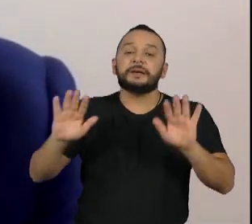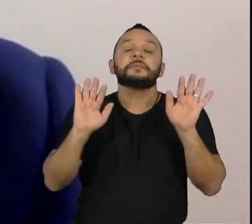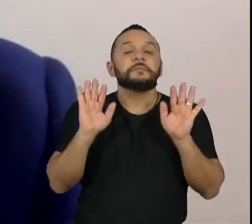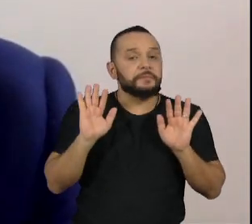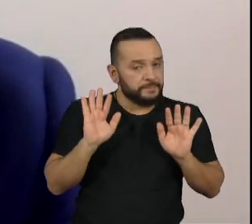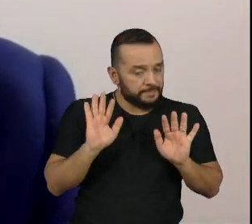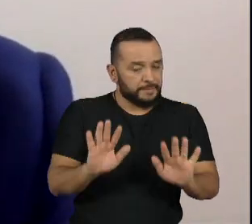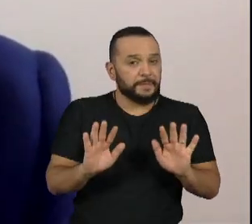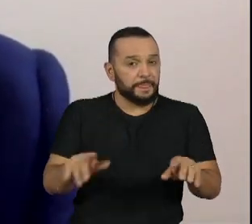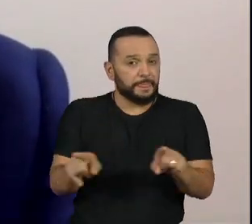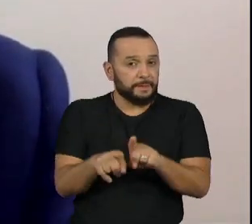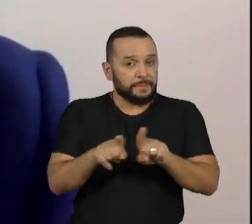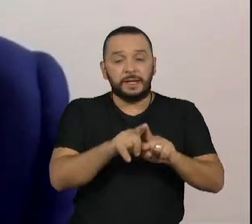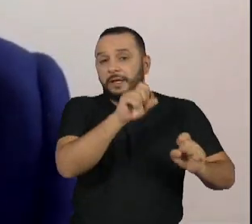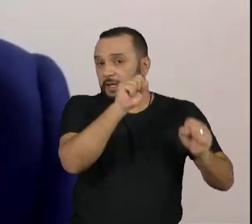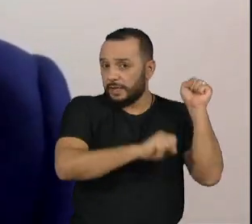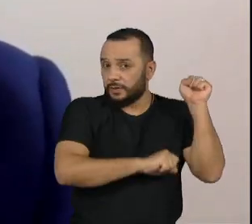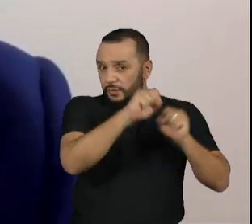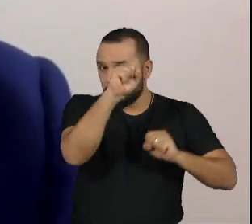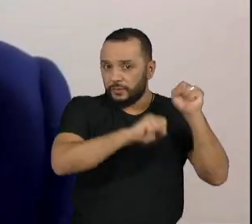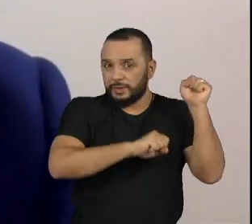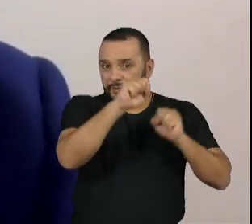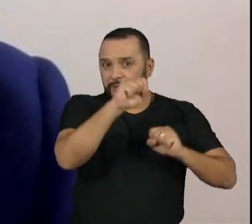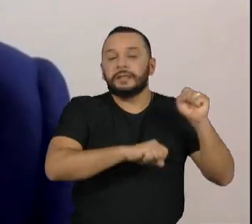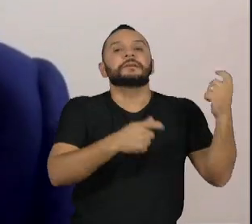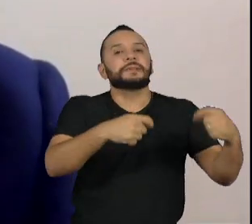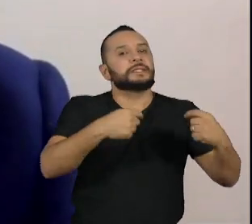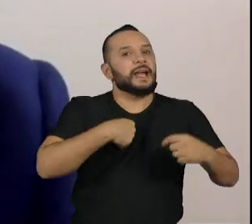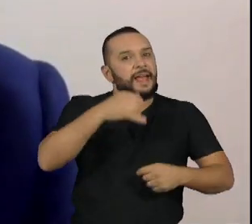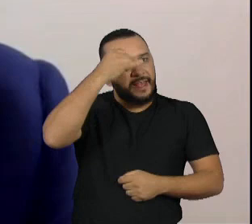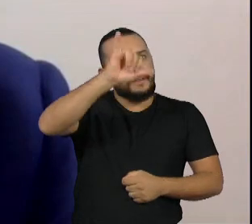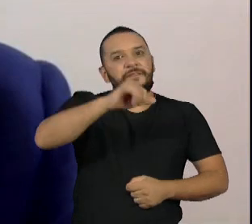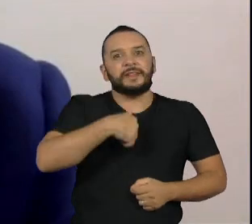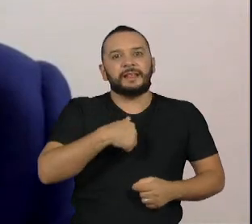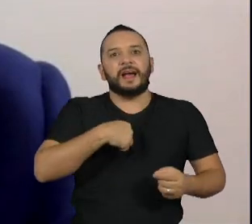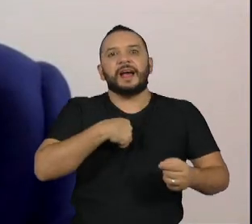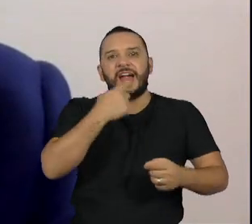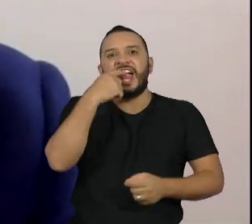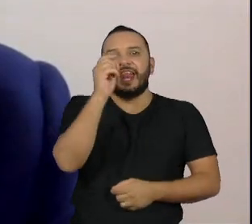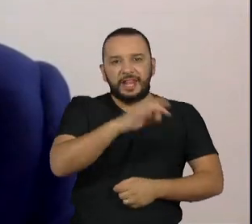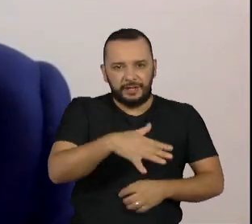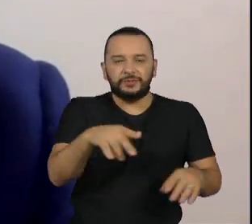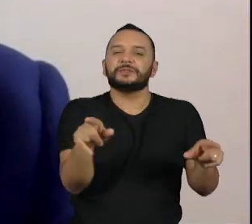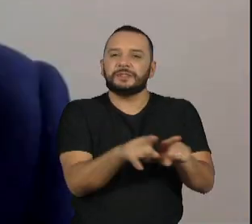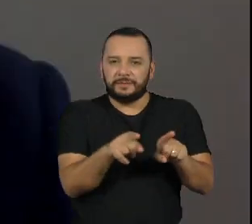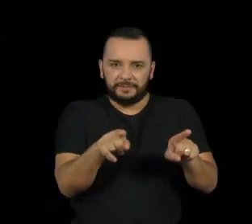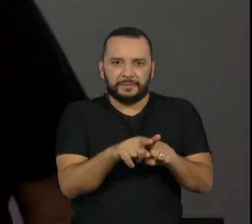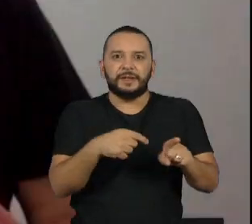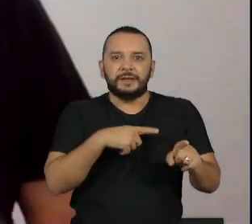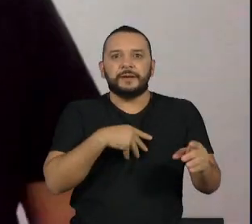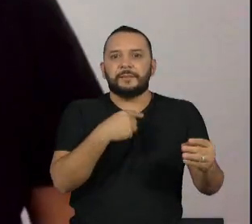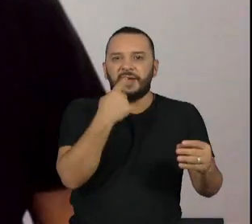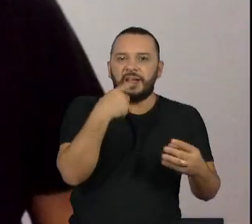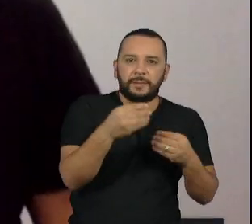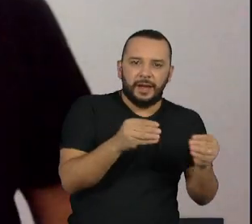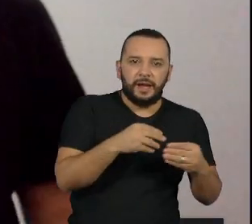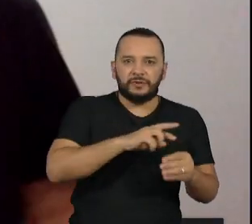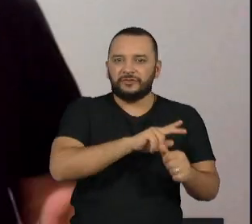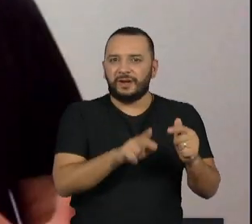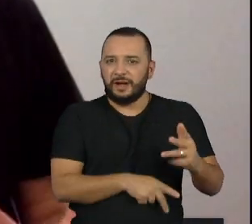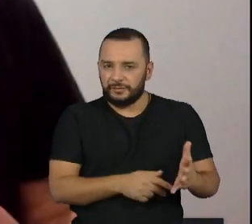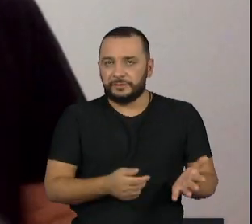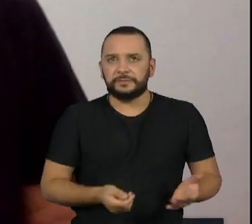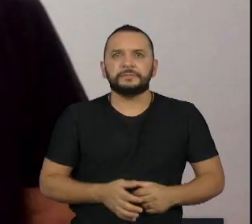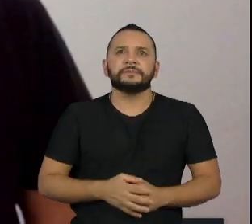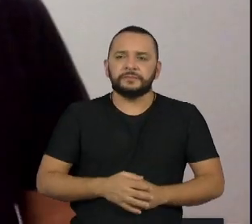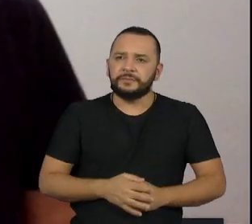produtos hábitos a essa minimização para que essa opção seja realmente efetiva. As metas das indústrias